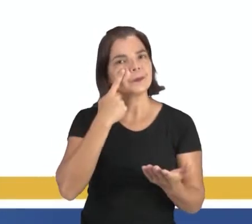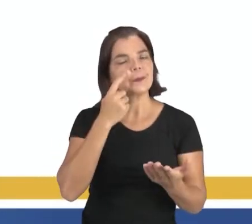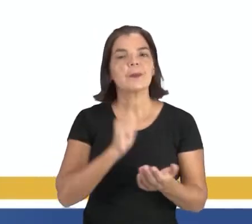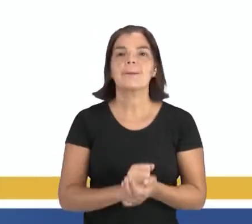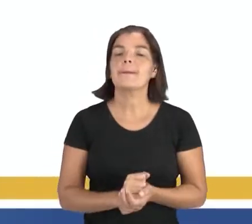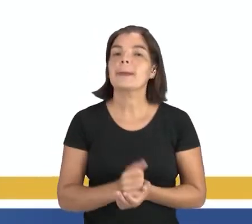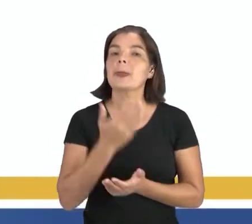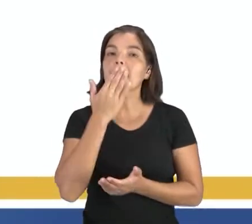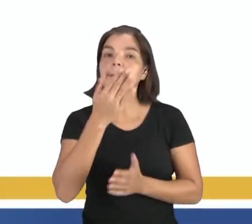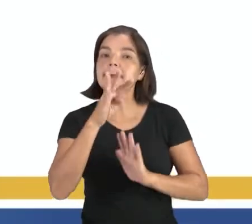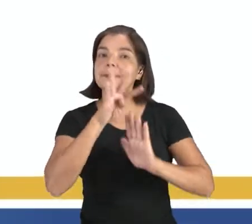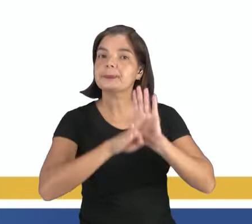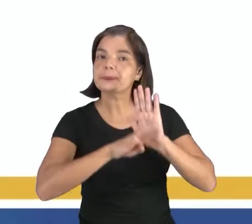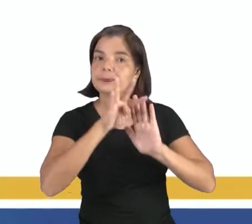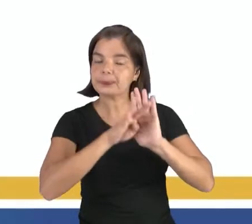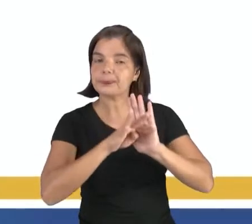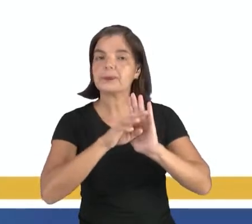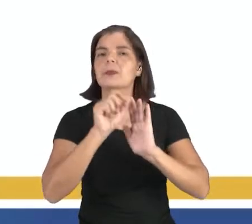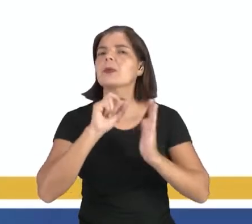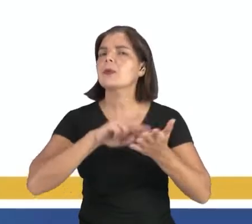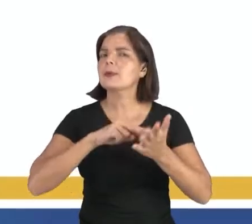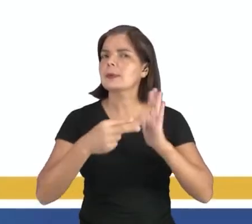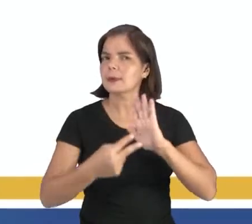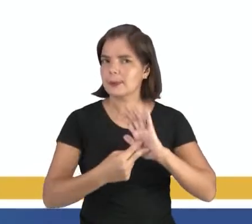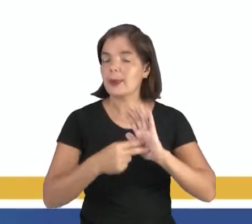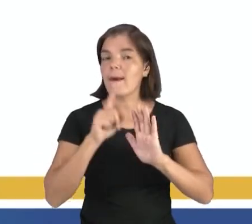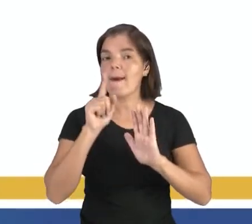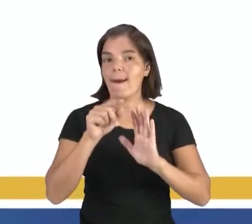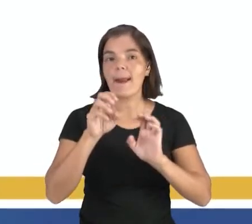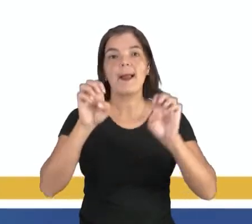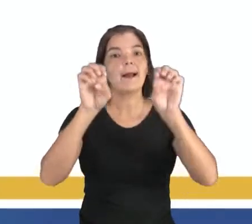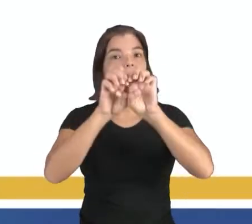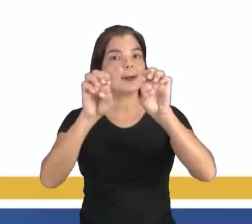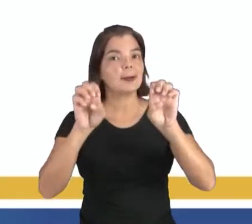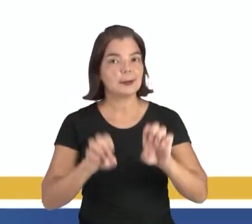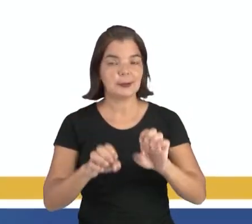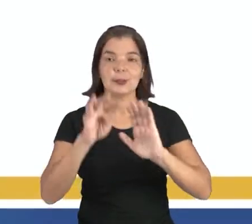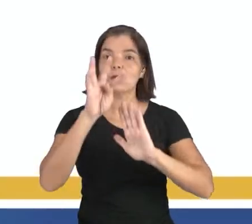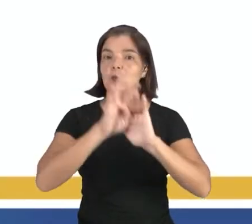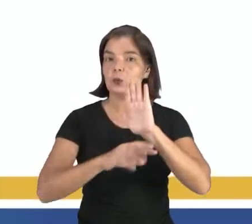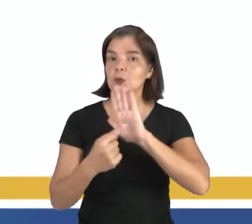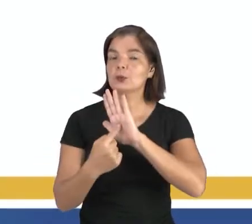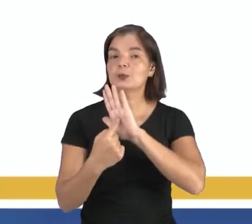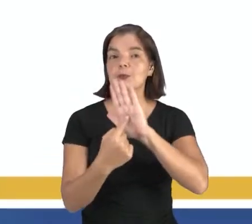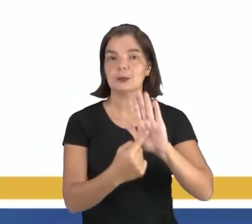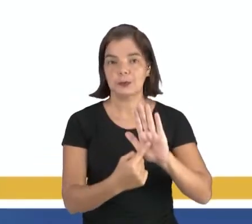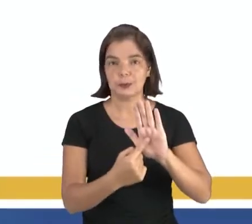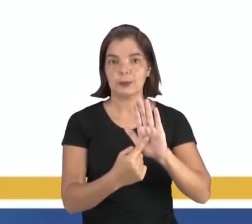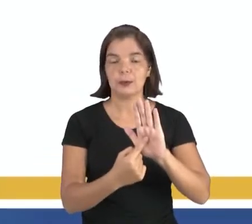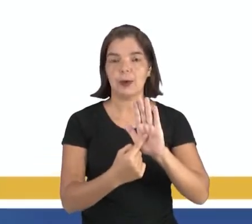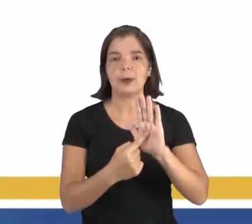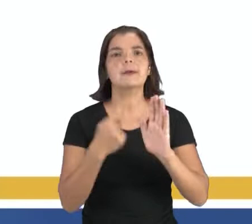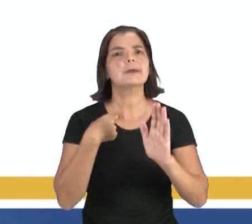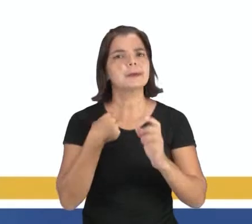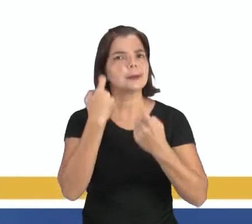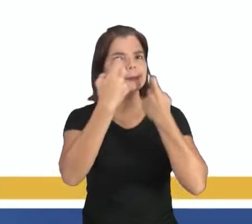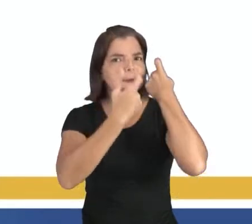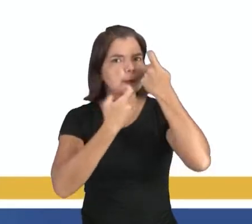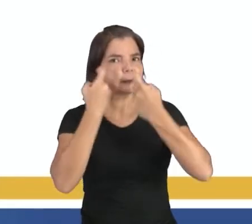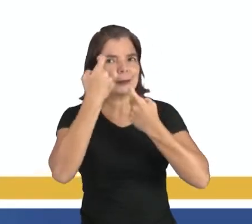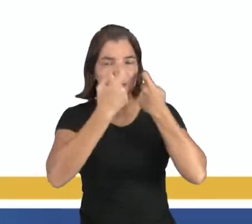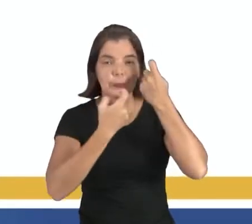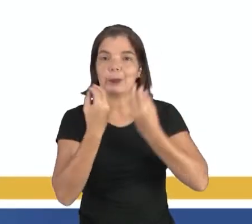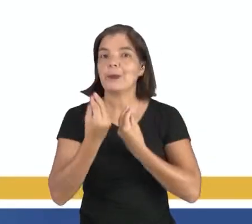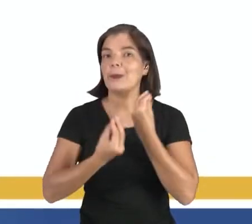A tipologia ou tipo de texto é a estrutura na qual um texto ele é apresentado, preocupando-se com